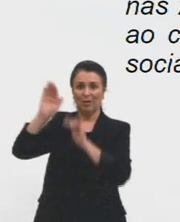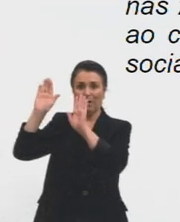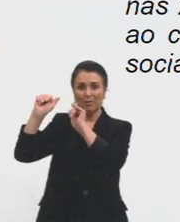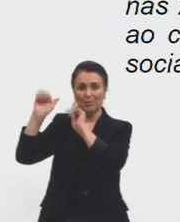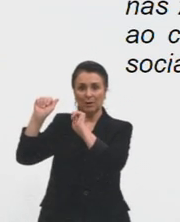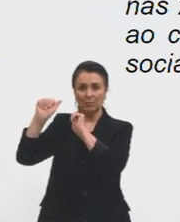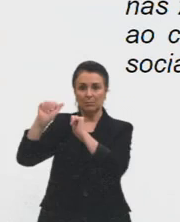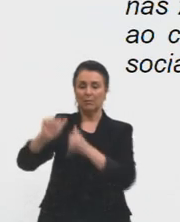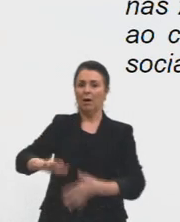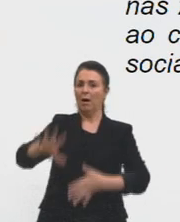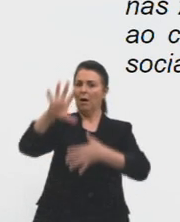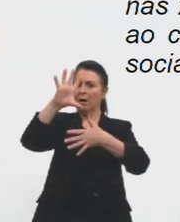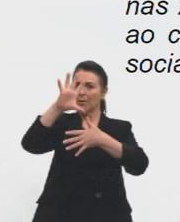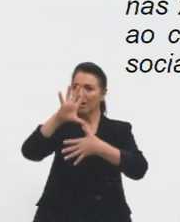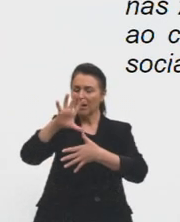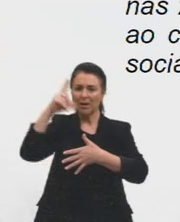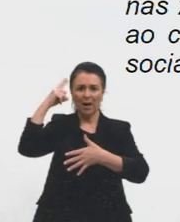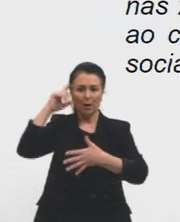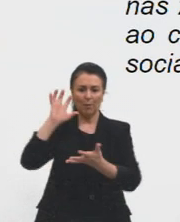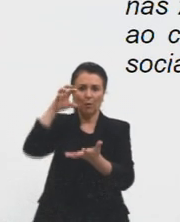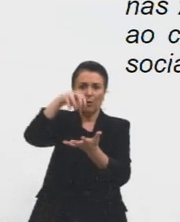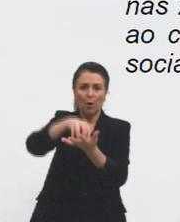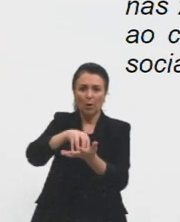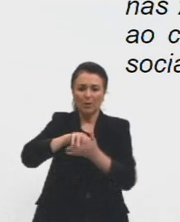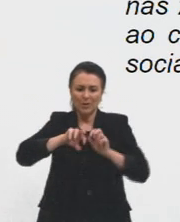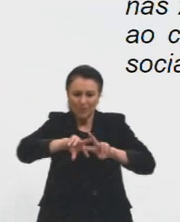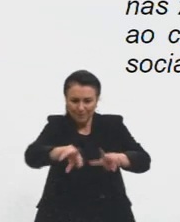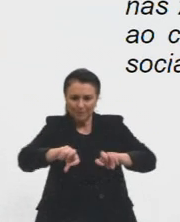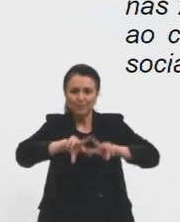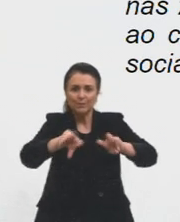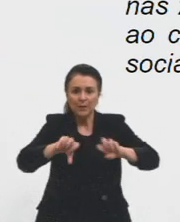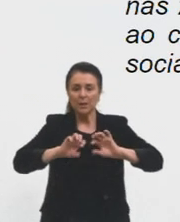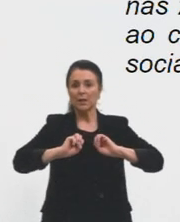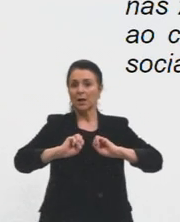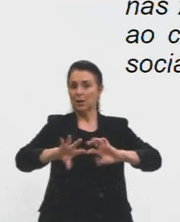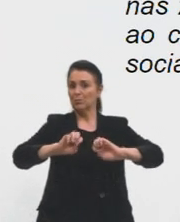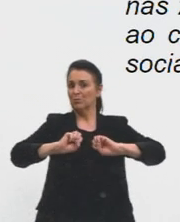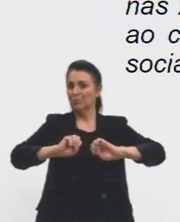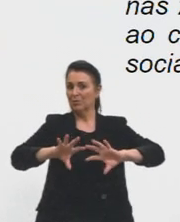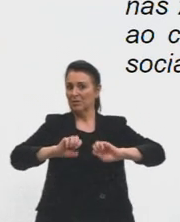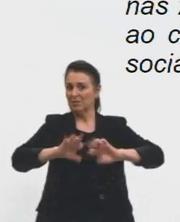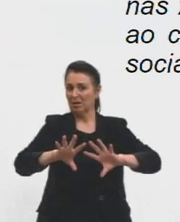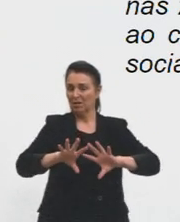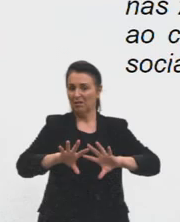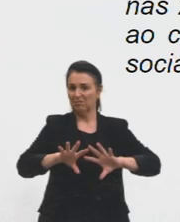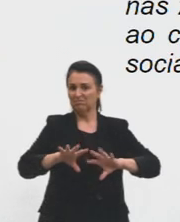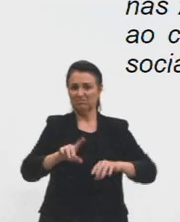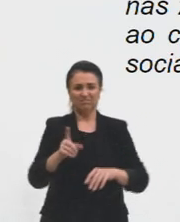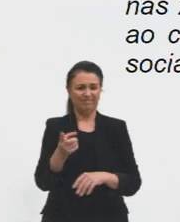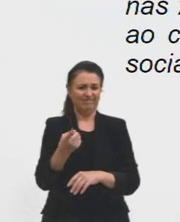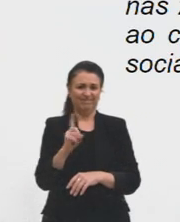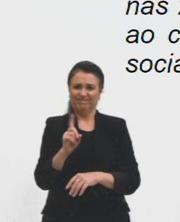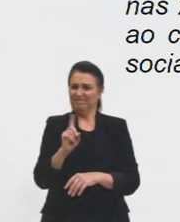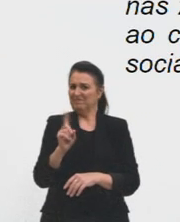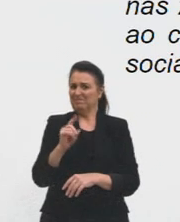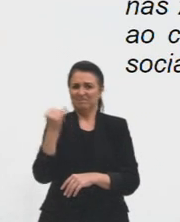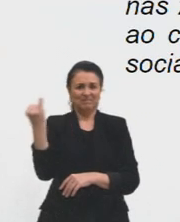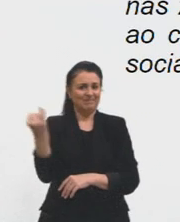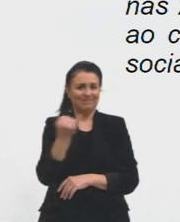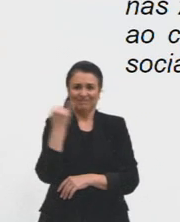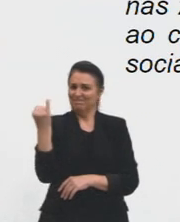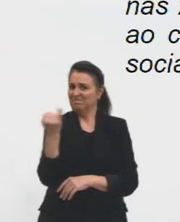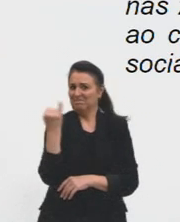pensada com uma colônia de exploração na qual a educação não só era desisti desisti bolada